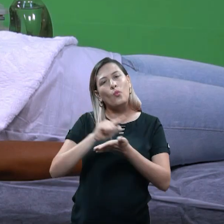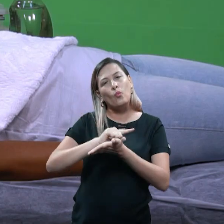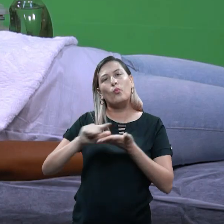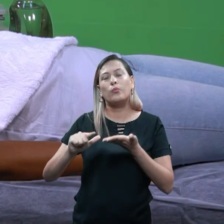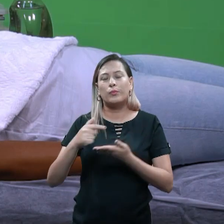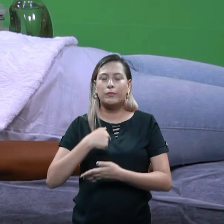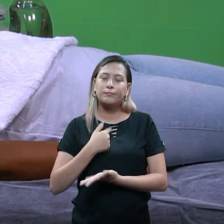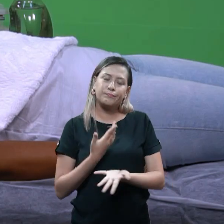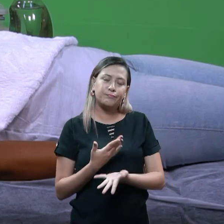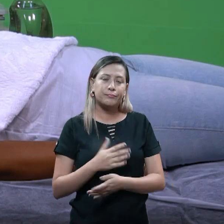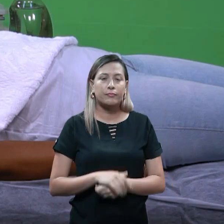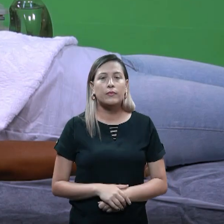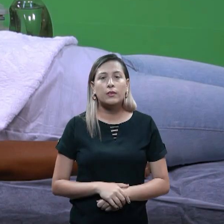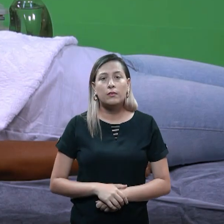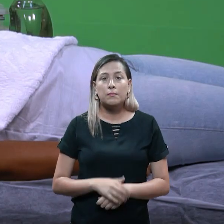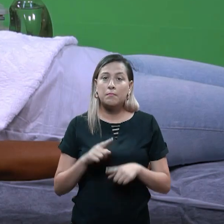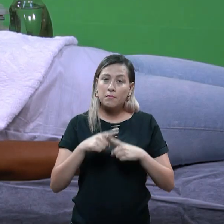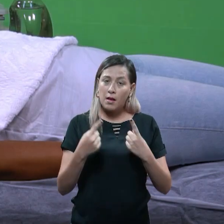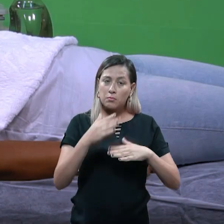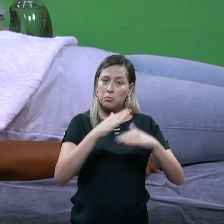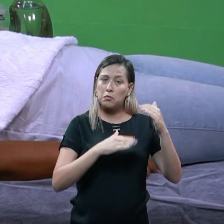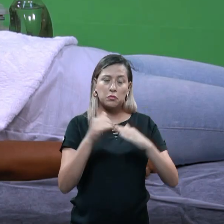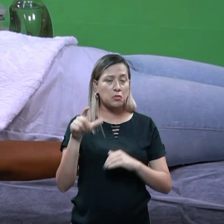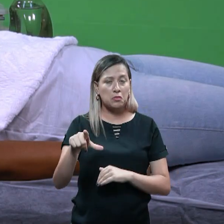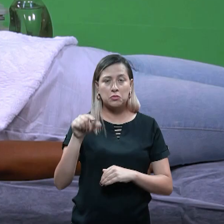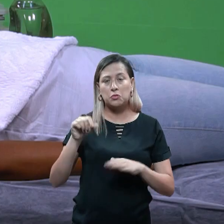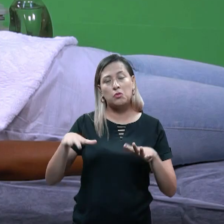isso fica a critério de cada um.